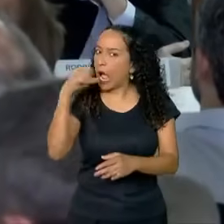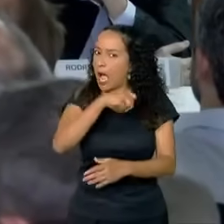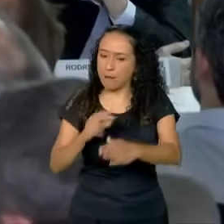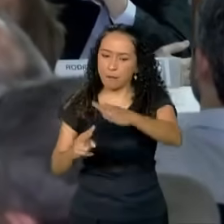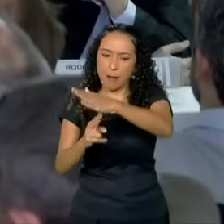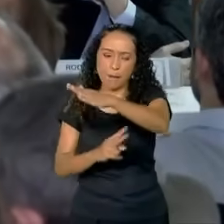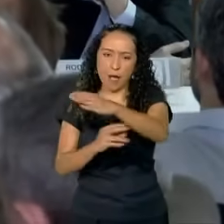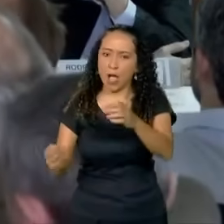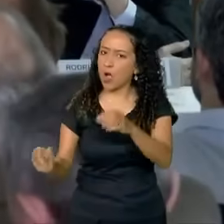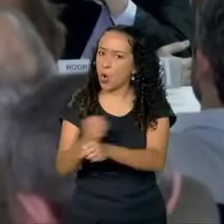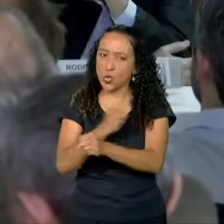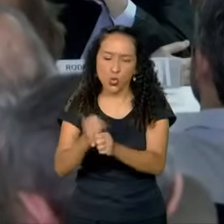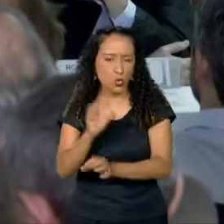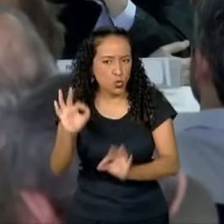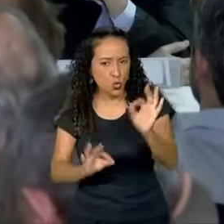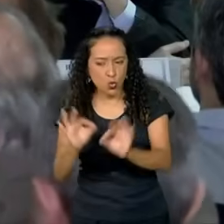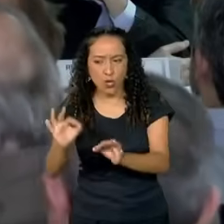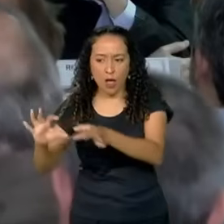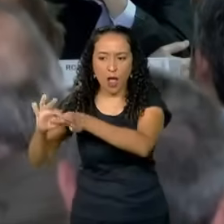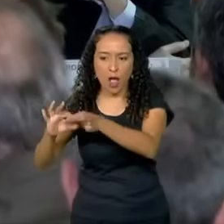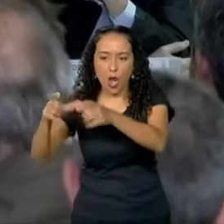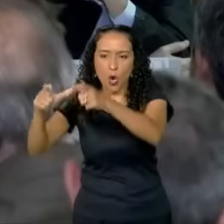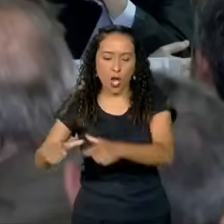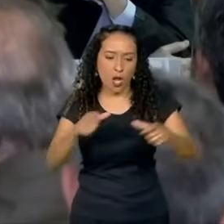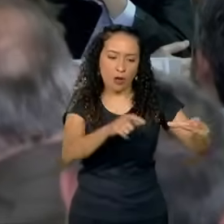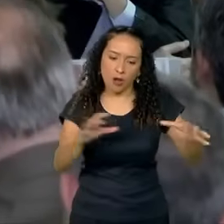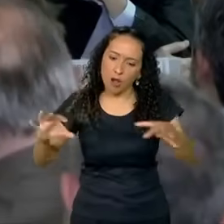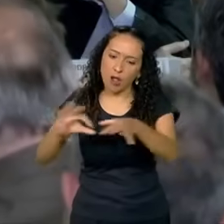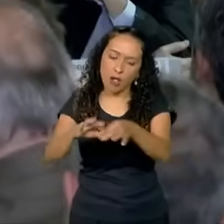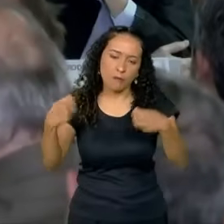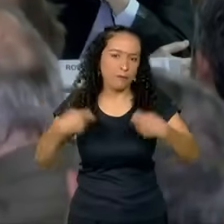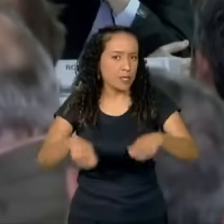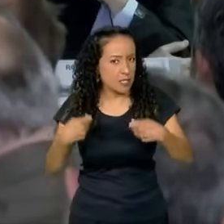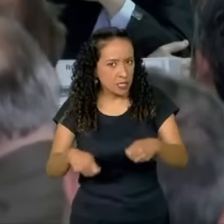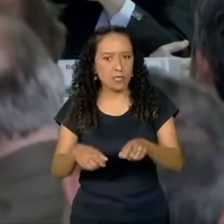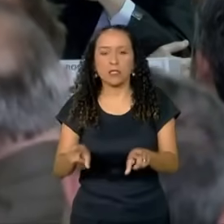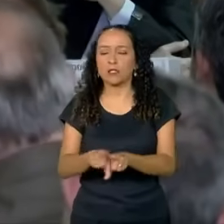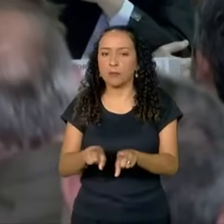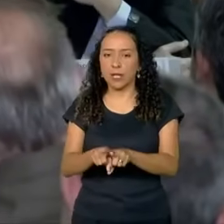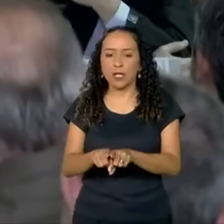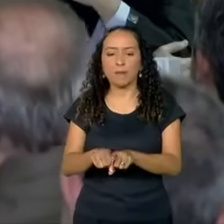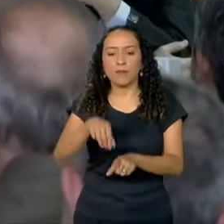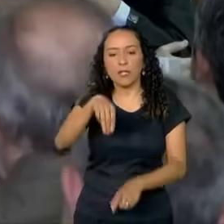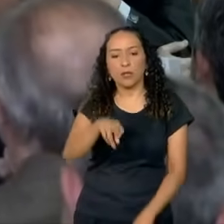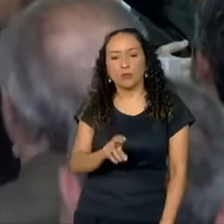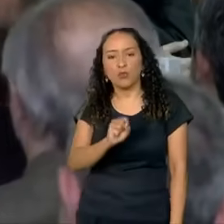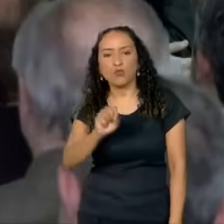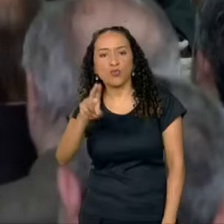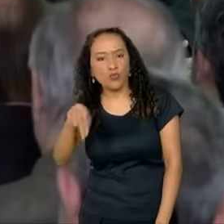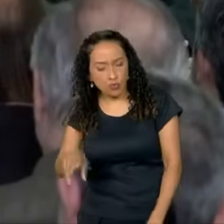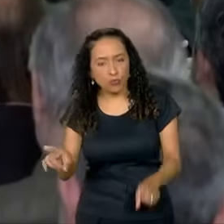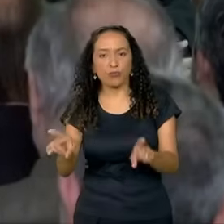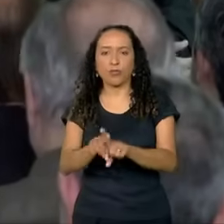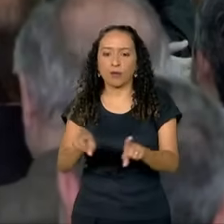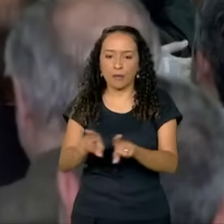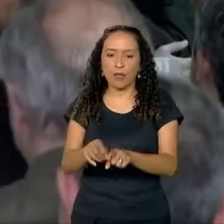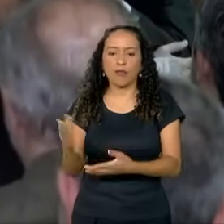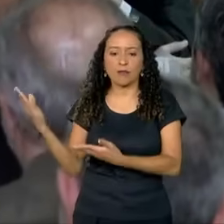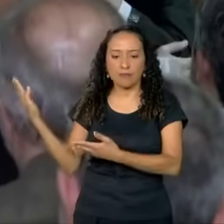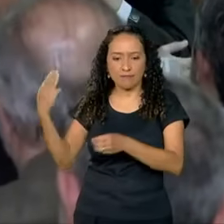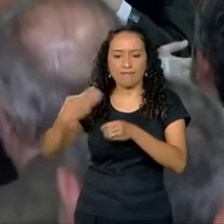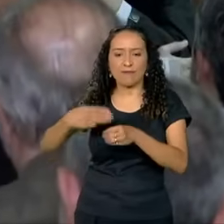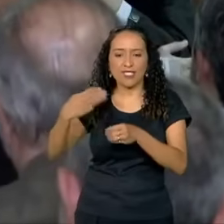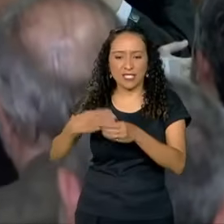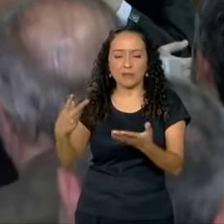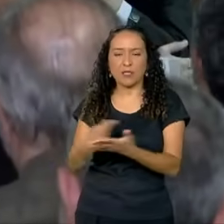ajudem a reconectar locais da cidade, Cruzeiro do Sul, Mussum também, né? O município também